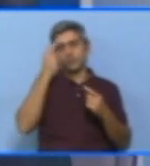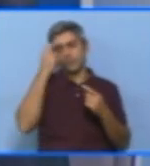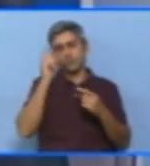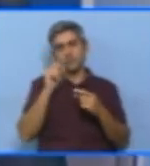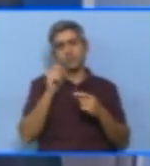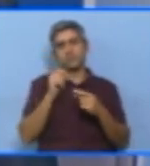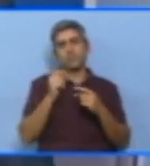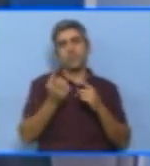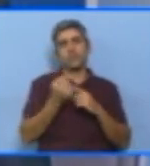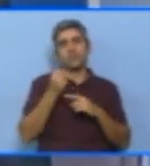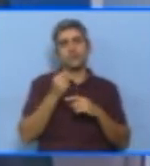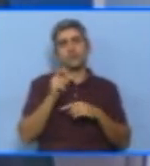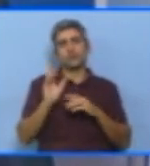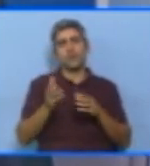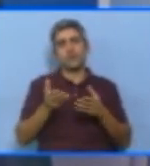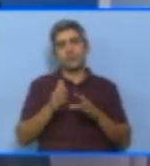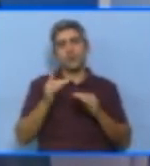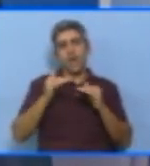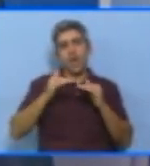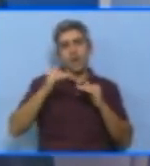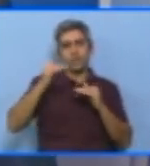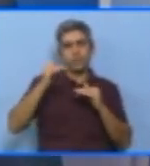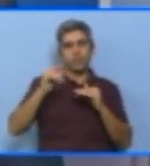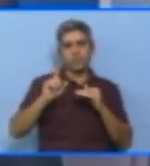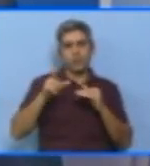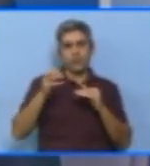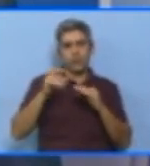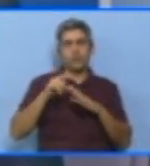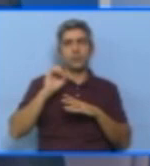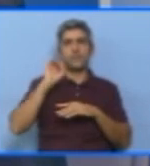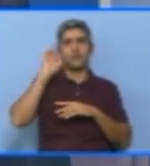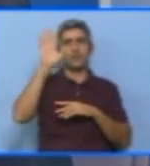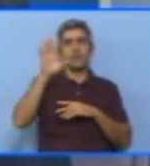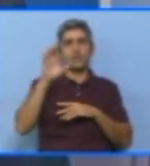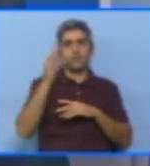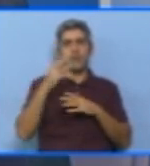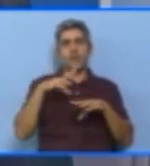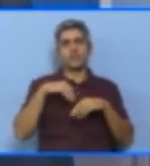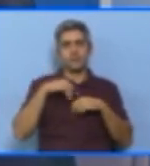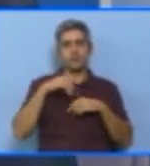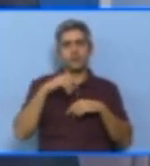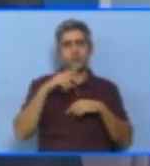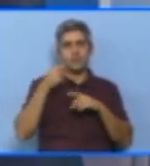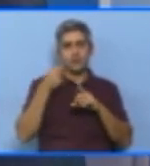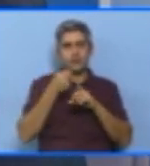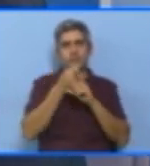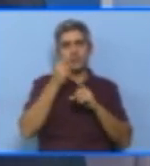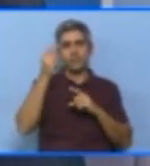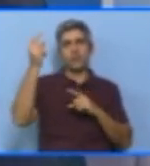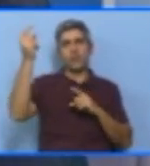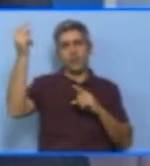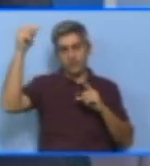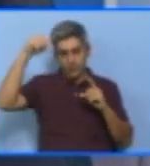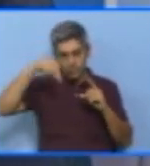facto consumado, ele já nascer dessa altura, mas ele foi enviado e ele aceitou esse desafio de